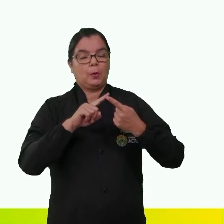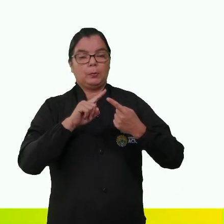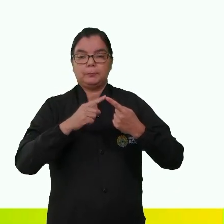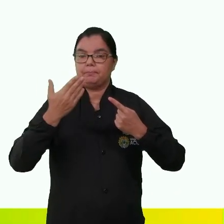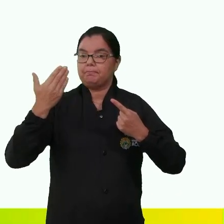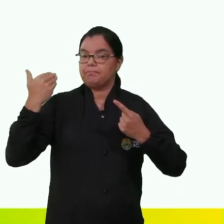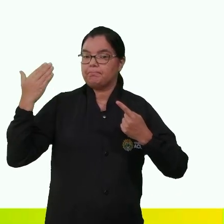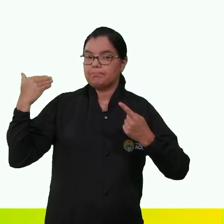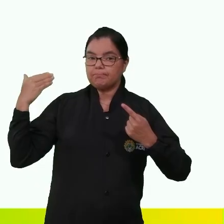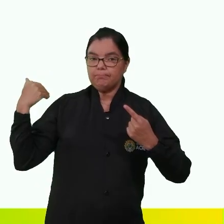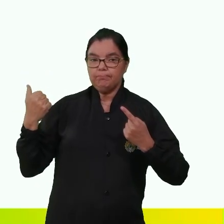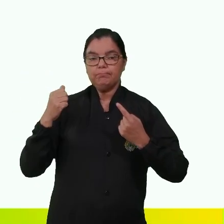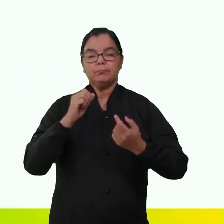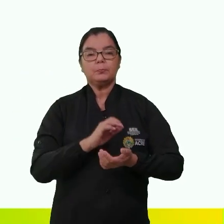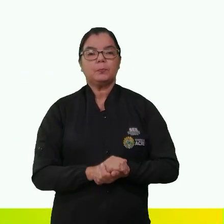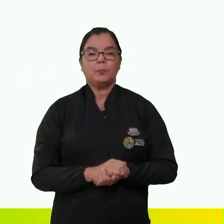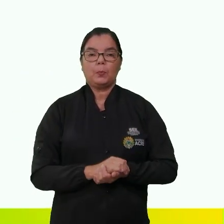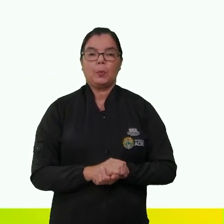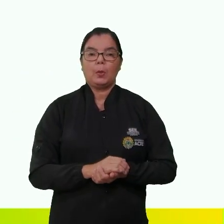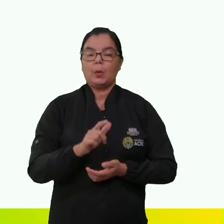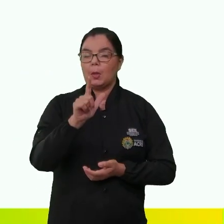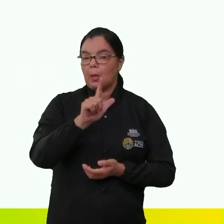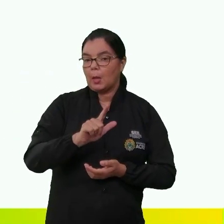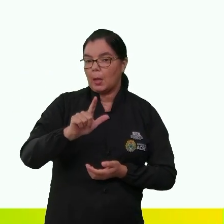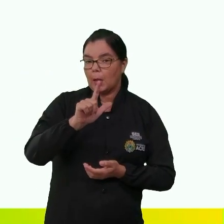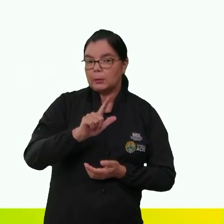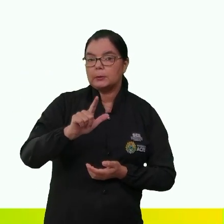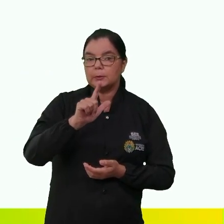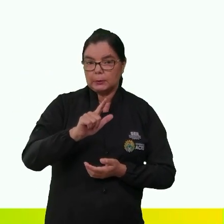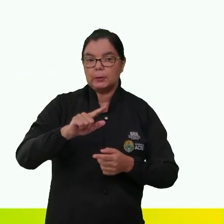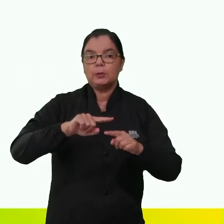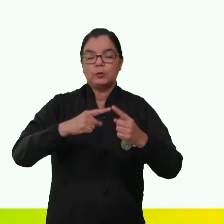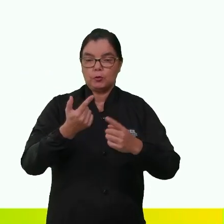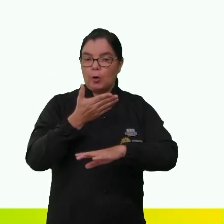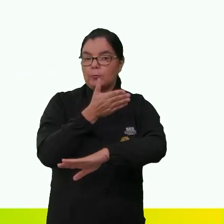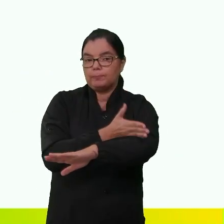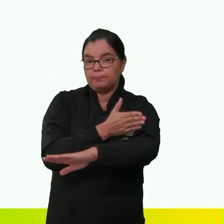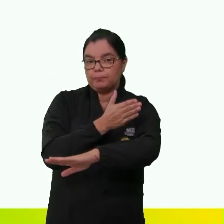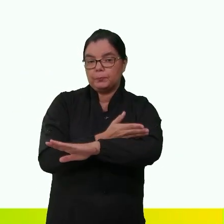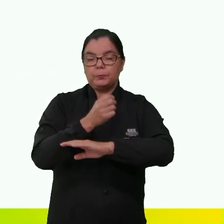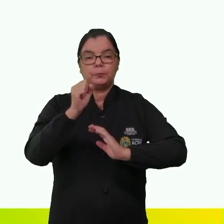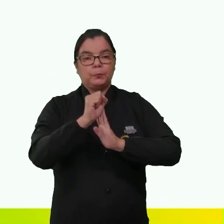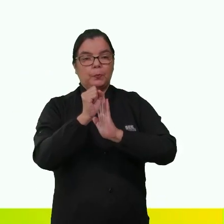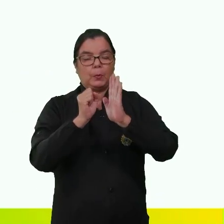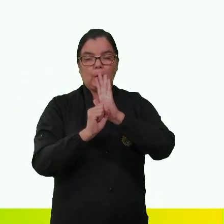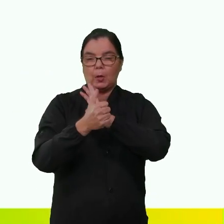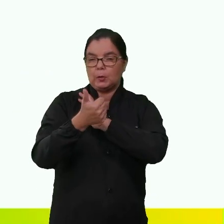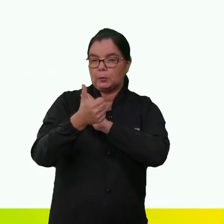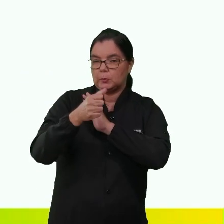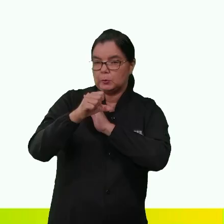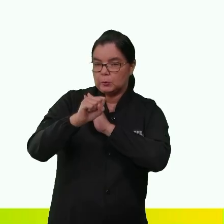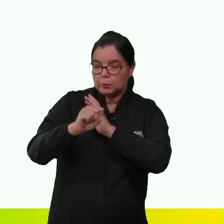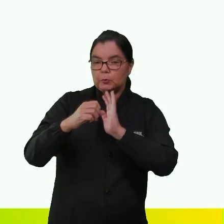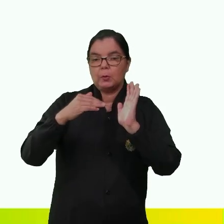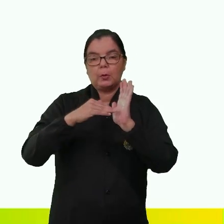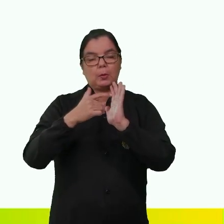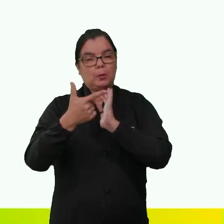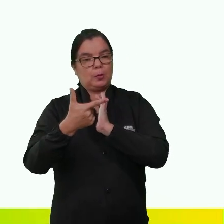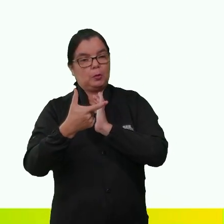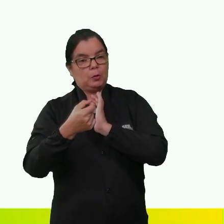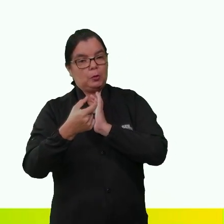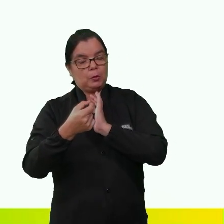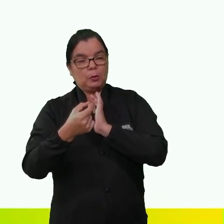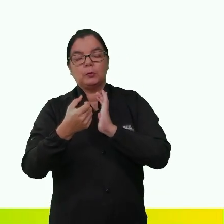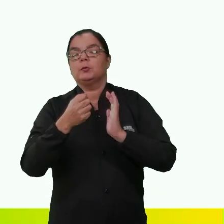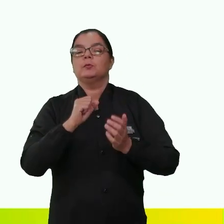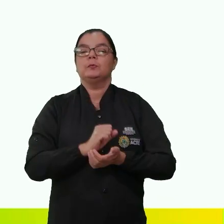antiguidade clássica, a literatura medieval, que aí o século XVIII ao século XX, aí